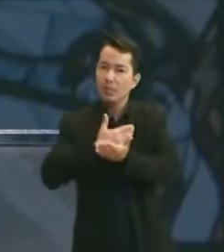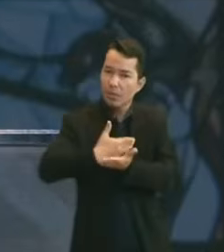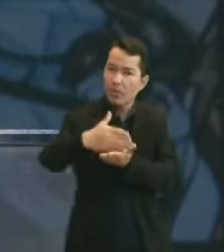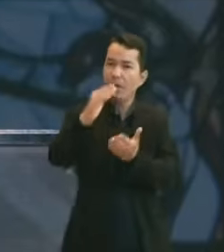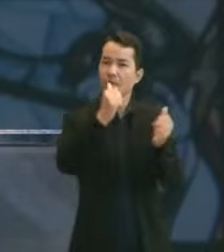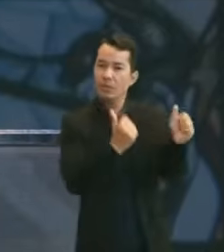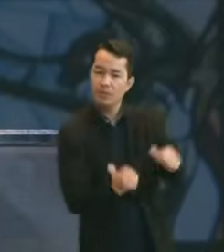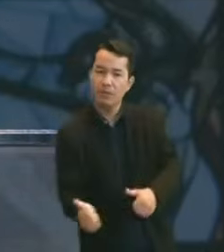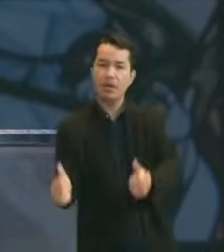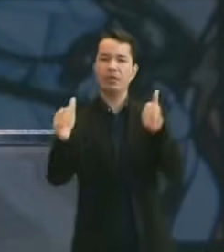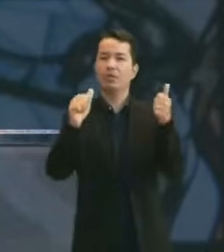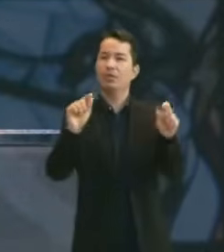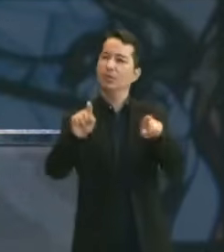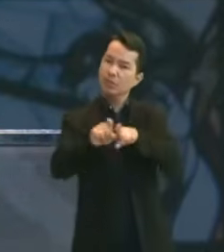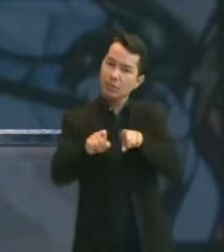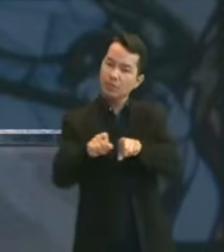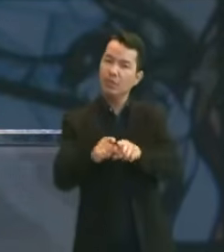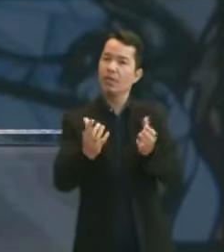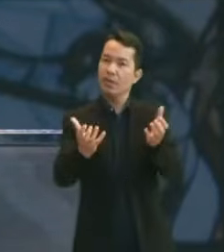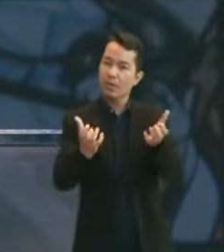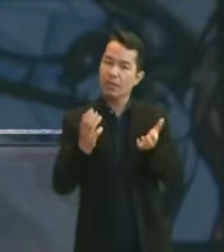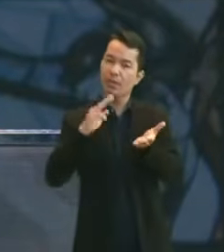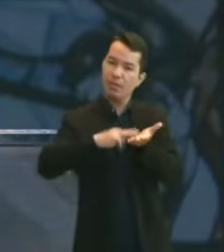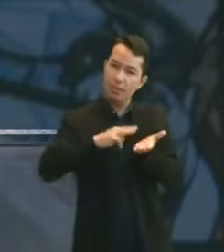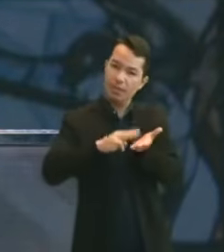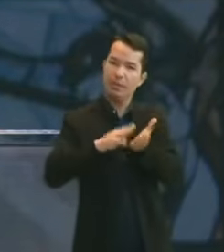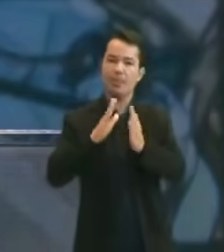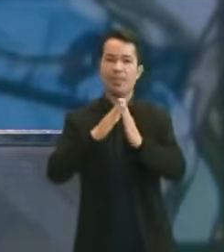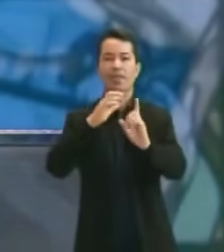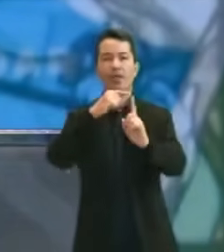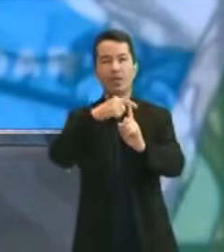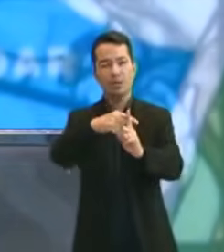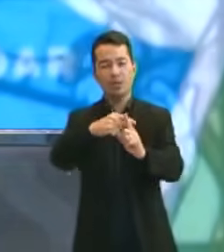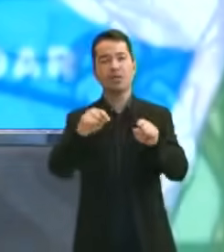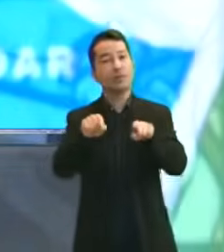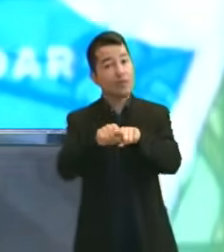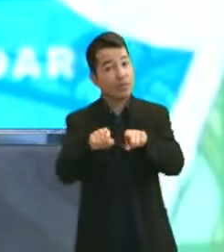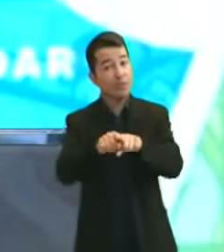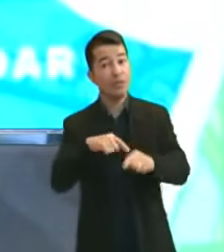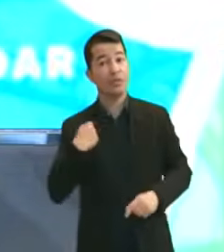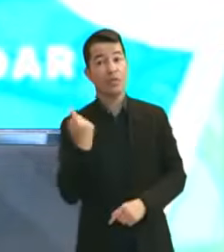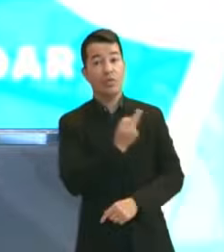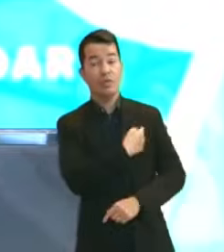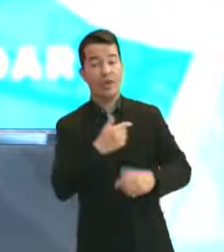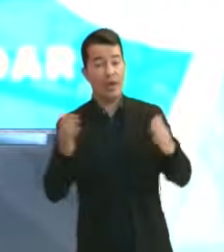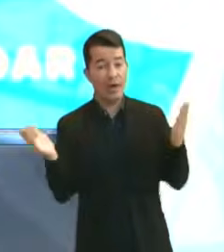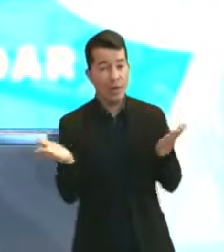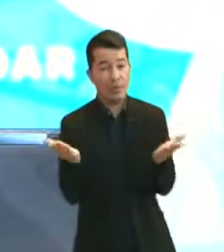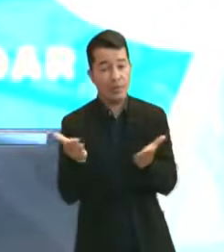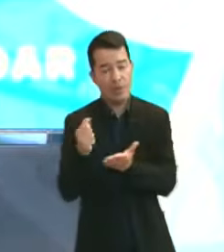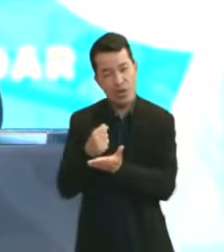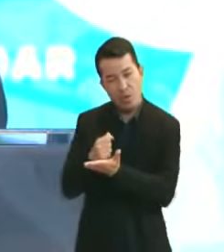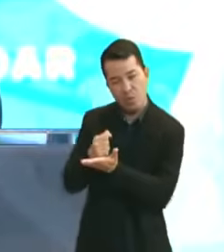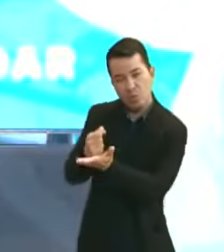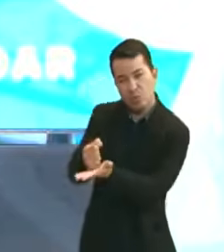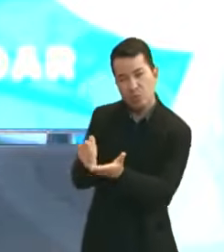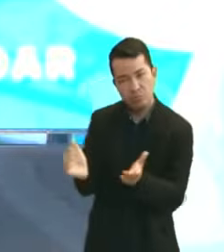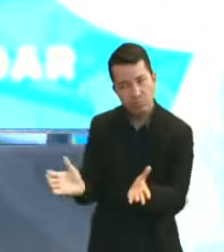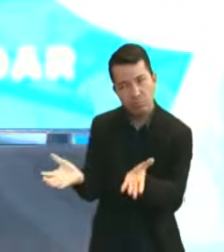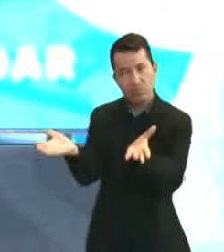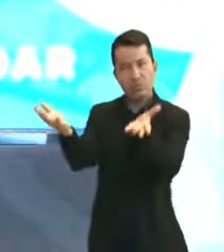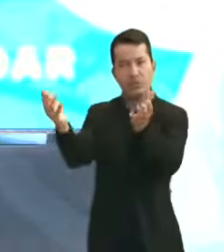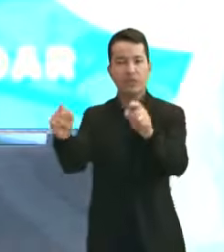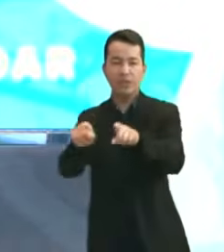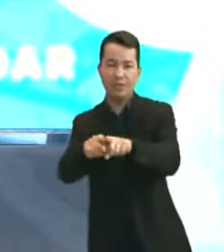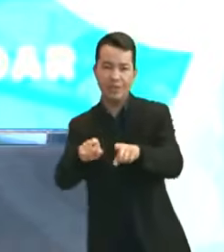essa jornada ou querem se tornar membros da nossa igreja. E nós estamos oferecendo esse ombro amigo, essa mão estendida, essa dinâmica